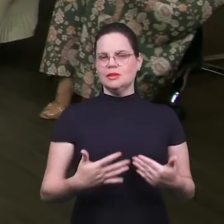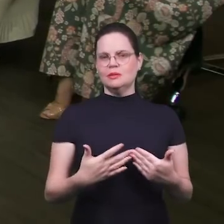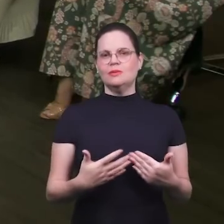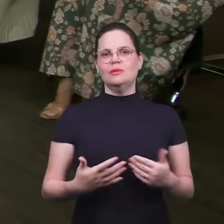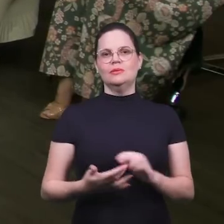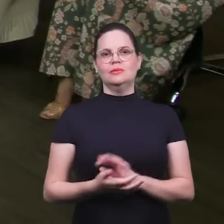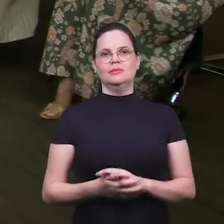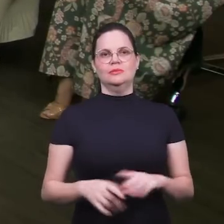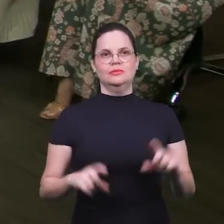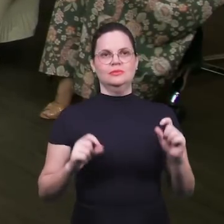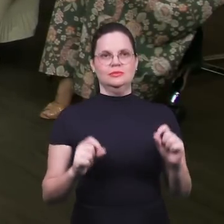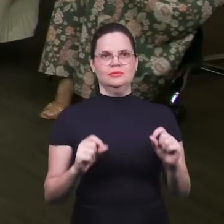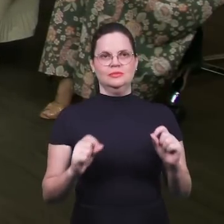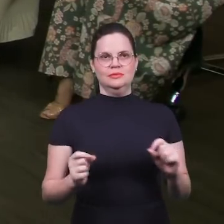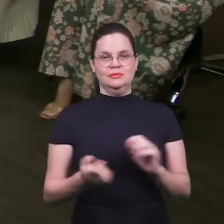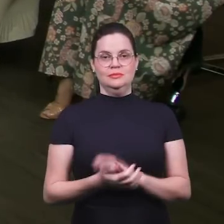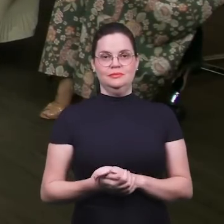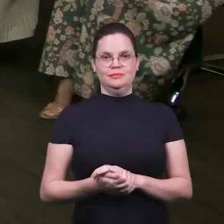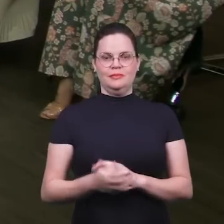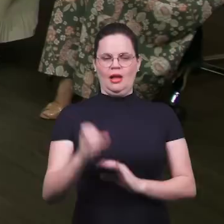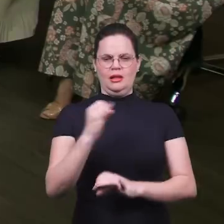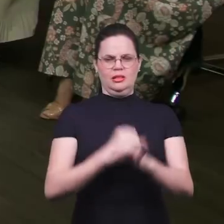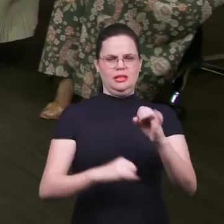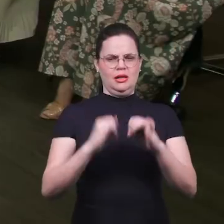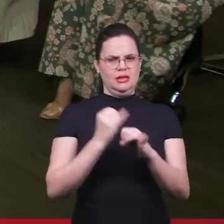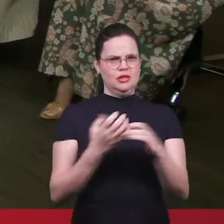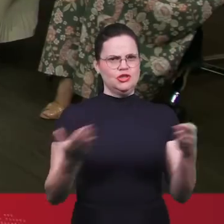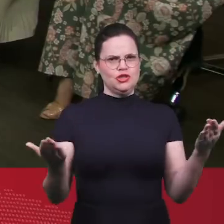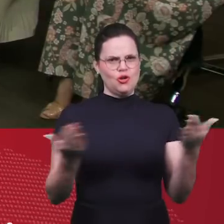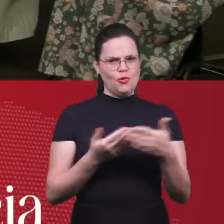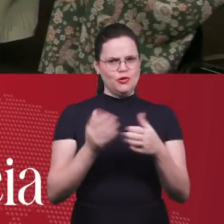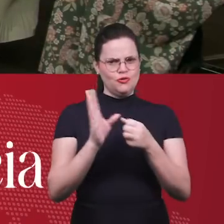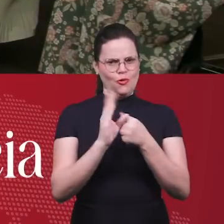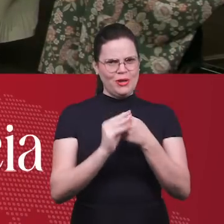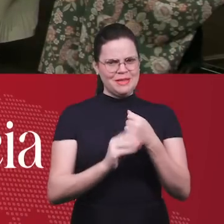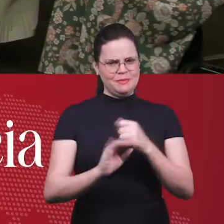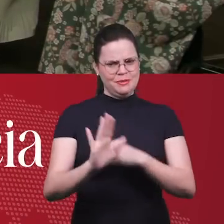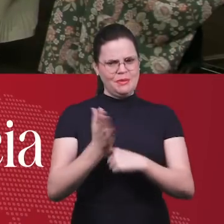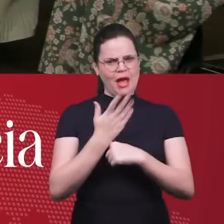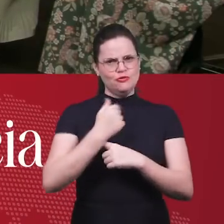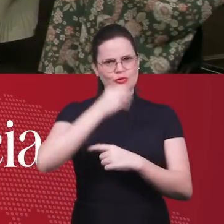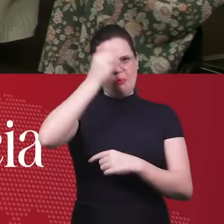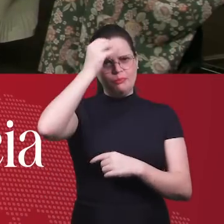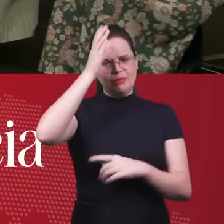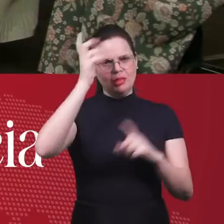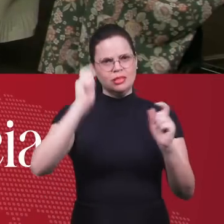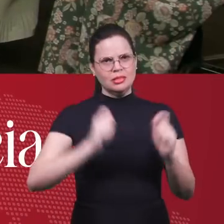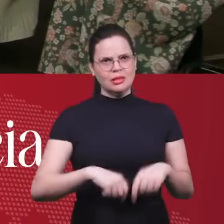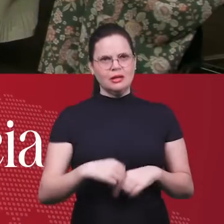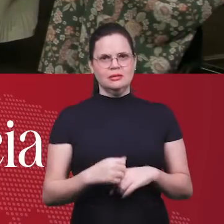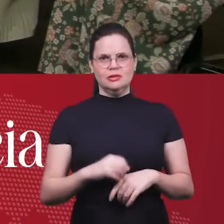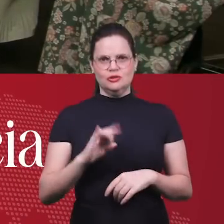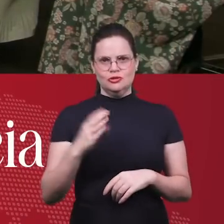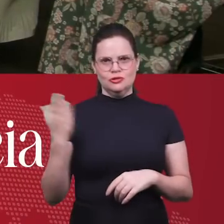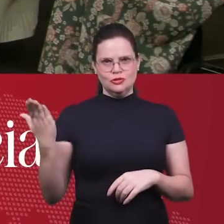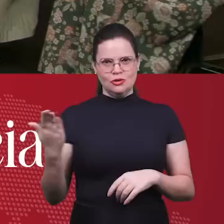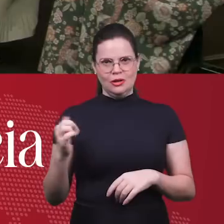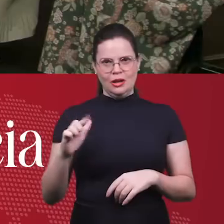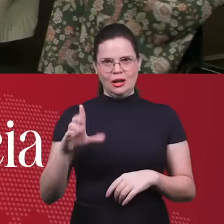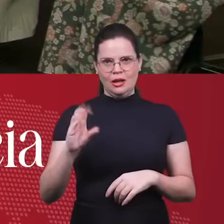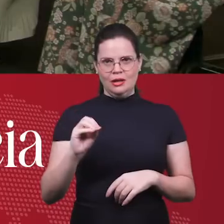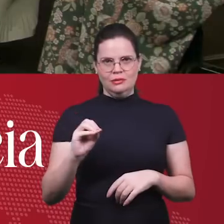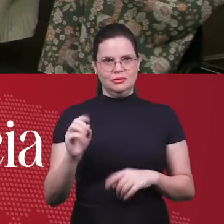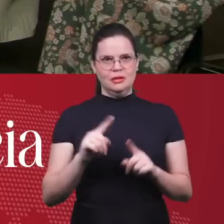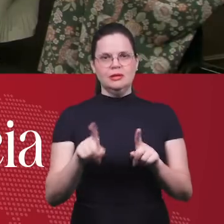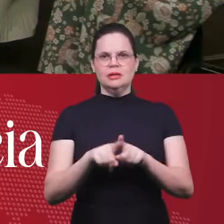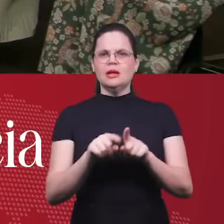anterior que a internet facilitou muito o conhecimento. Não é só o Léo, tem um cara que copiou o Léo que